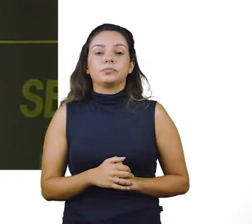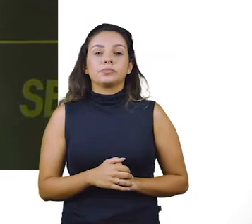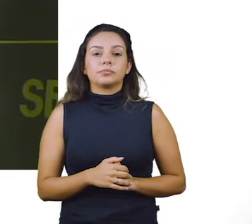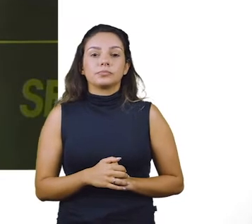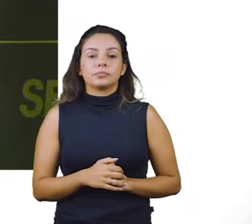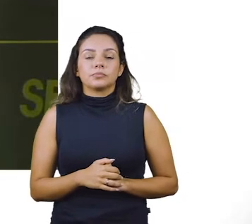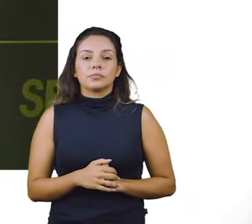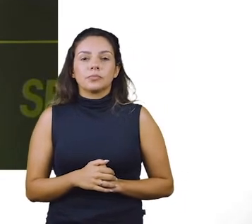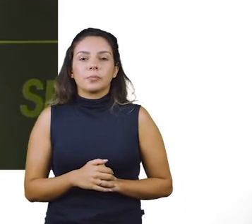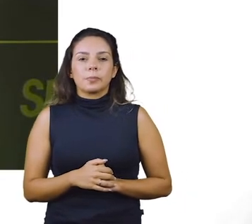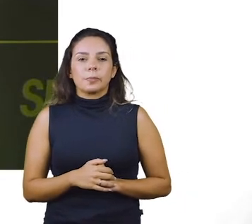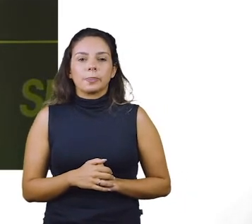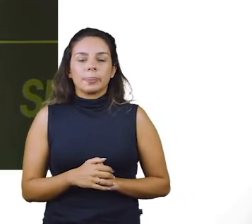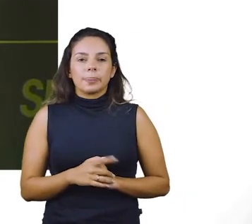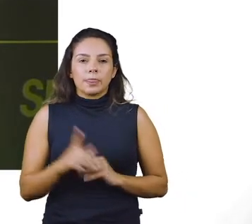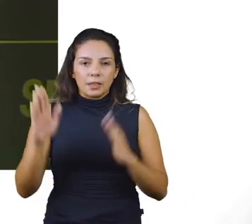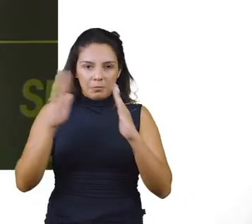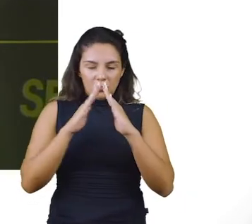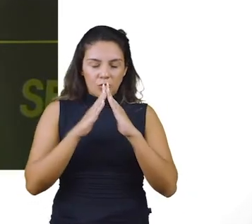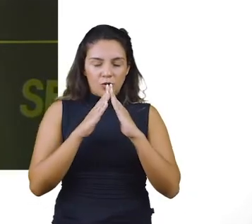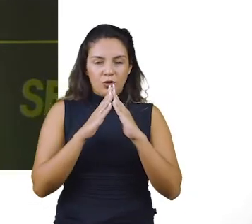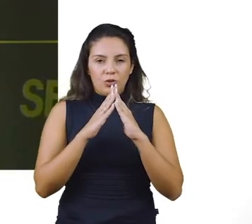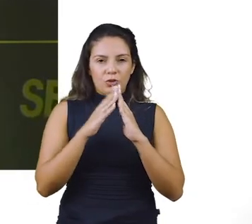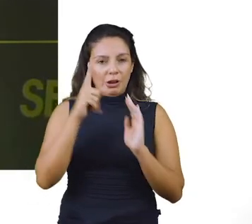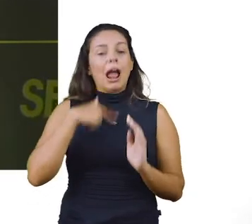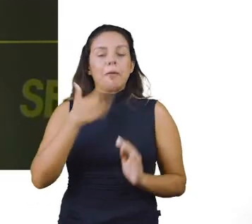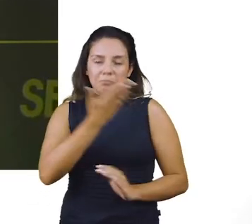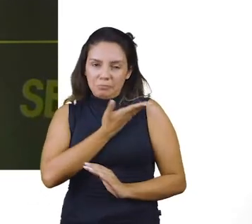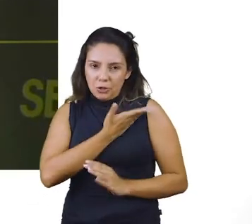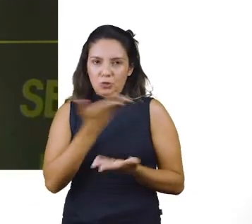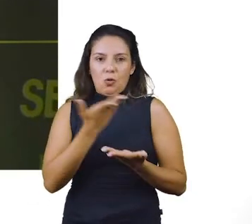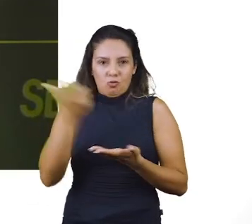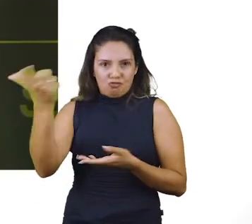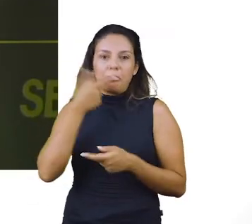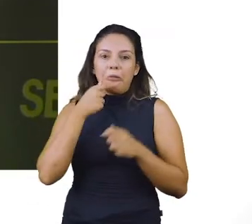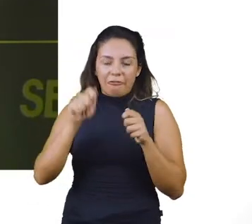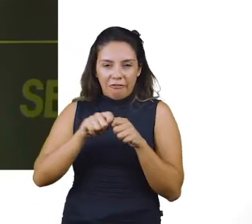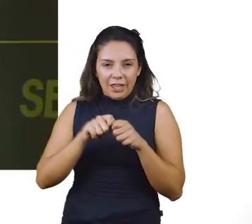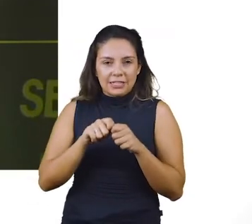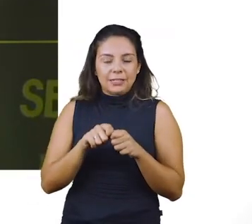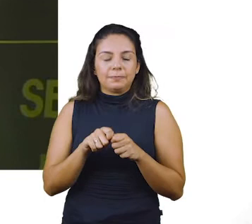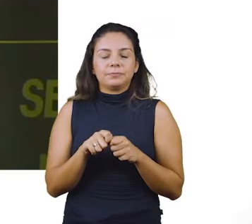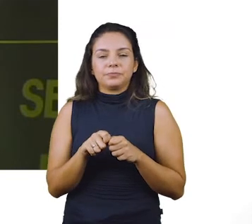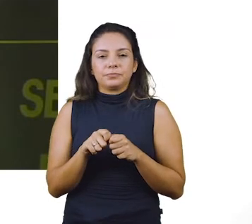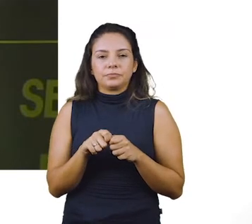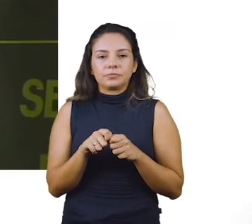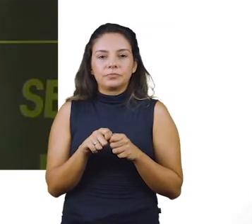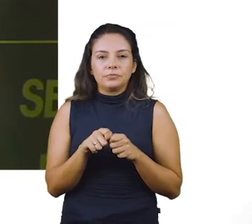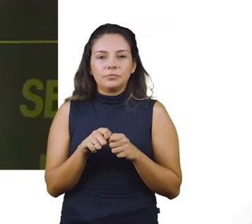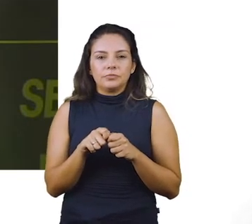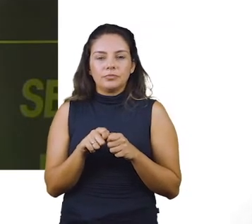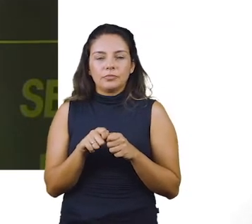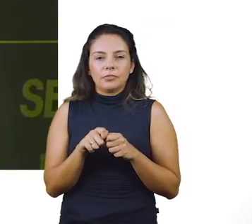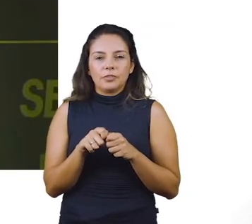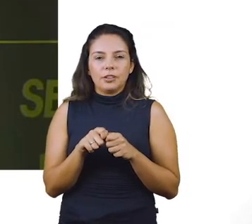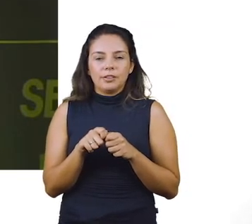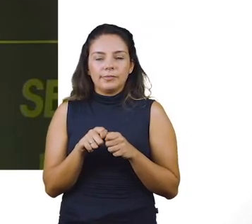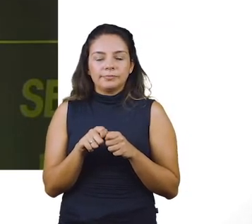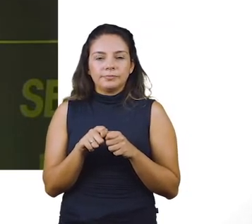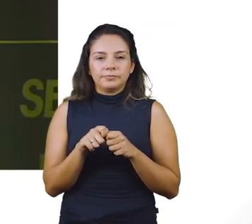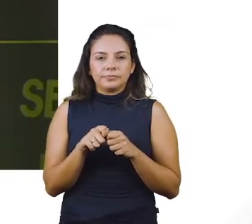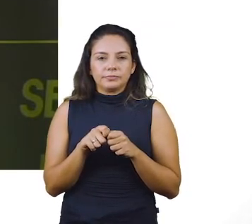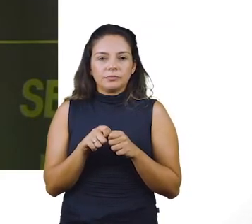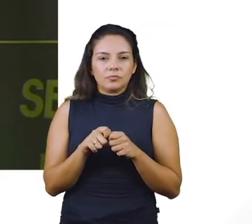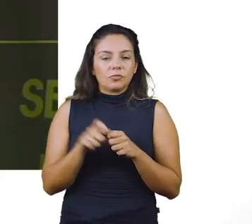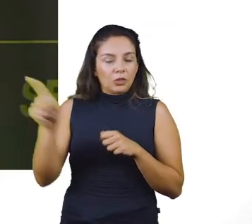de Aimorés e de quem também me tornei um grande amigo, como fiquei amigo do Marco Altberg. E